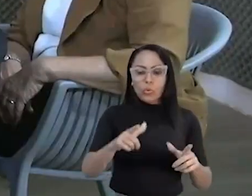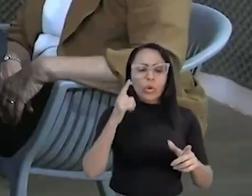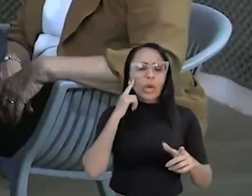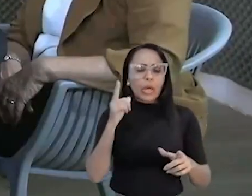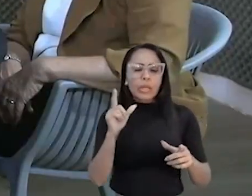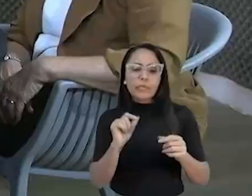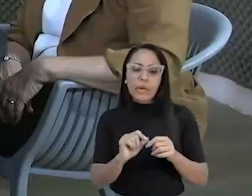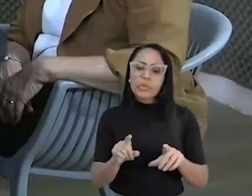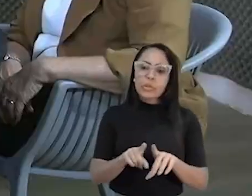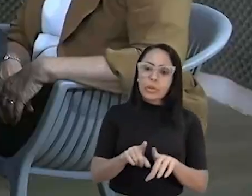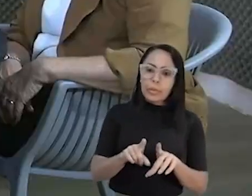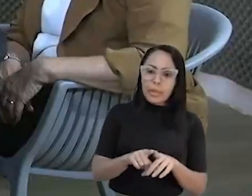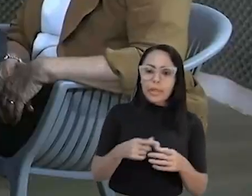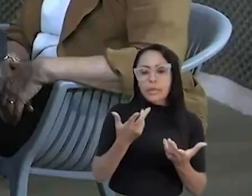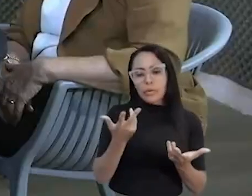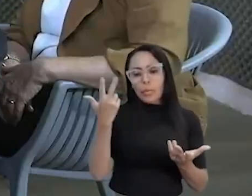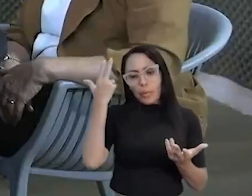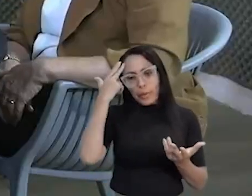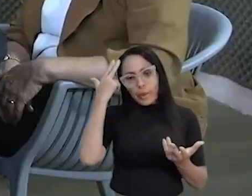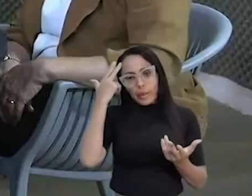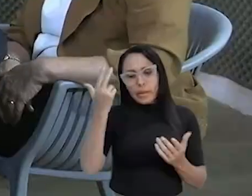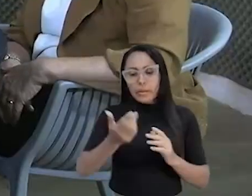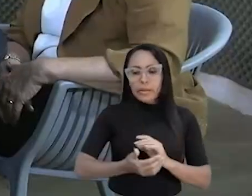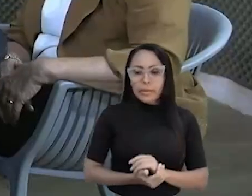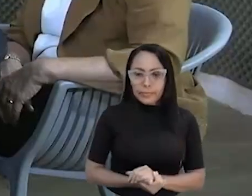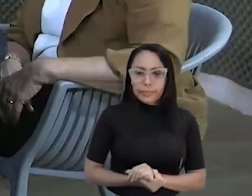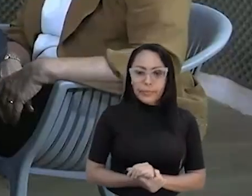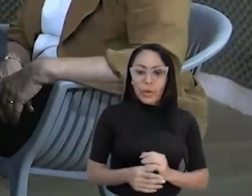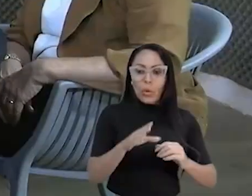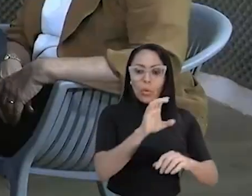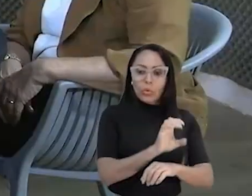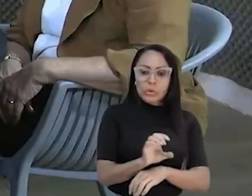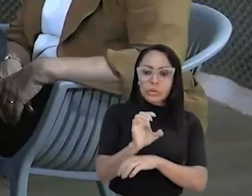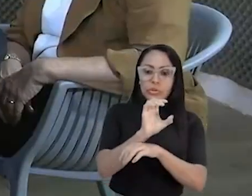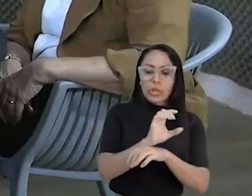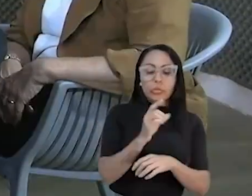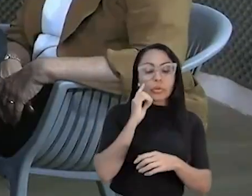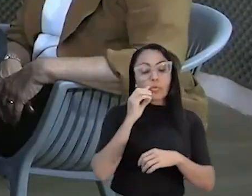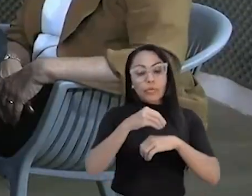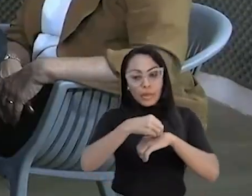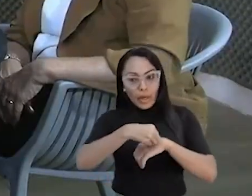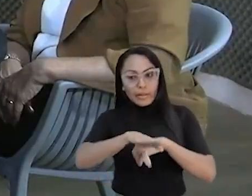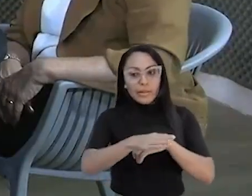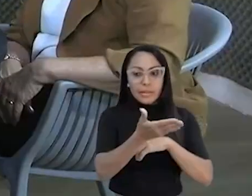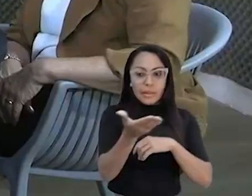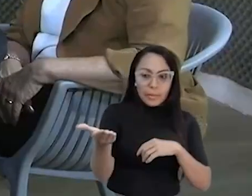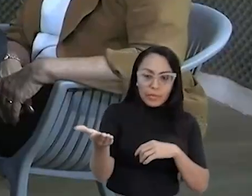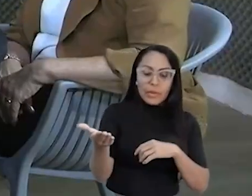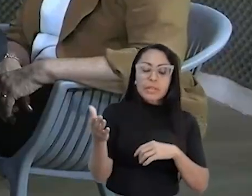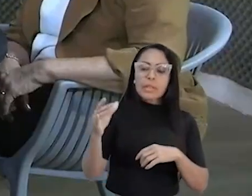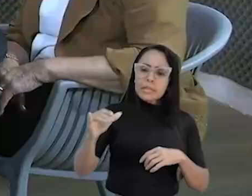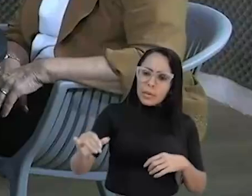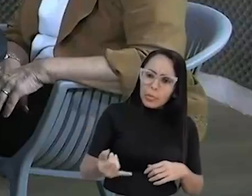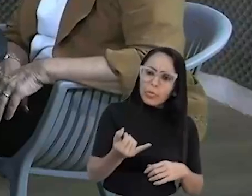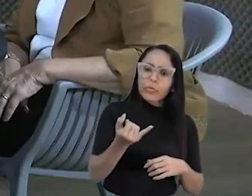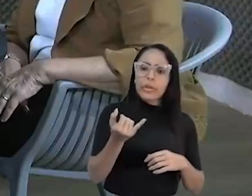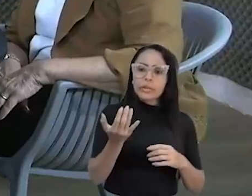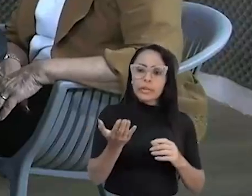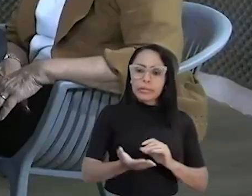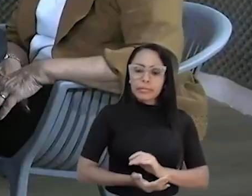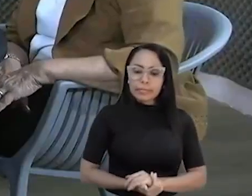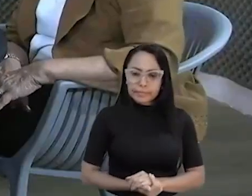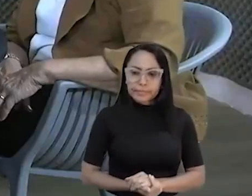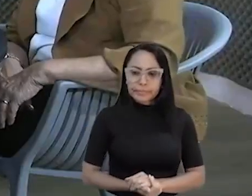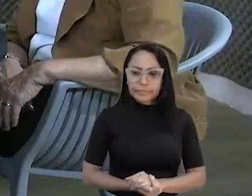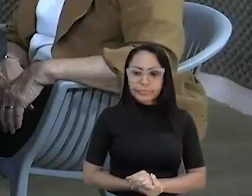sentido para eles lá localmente. Então, assim, fica aqui a dica, né, de vocês aproveitarem